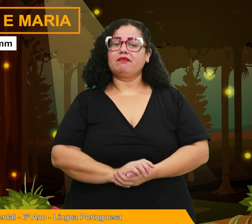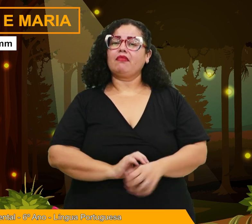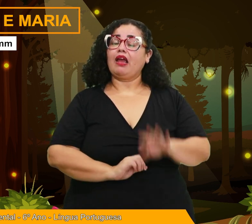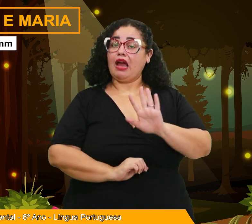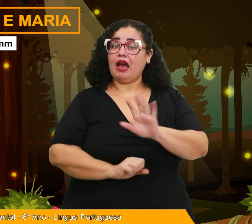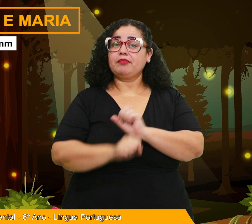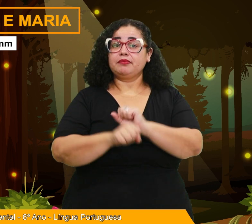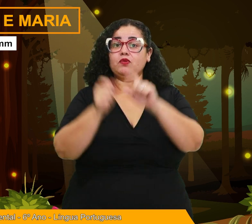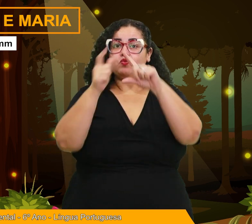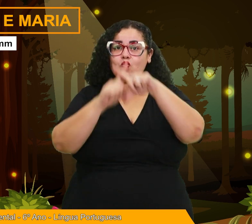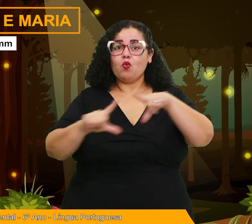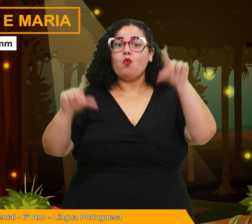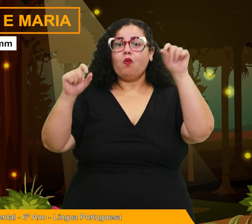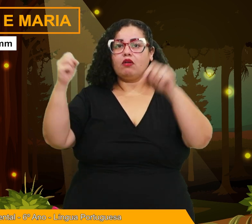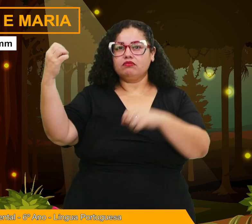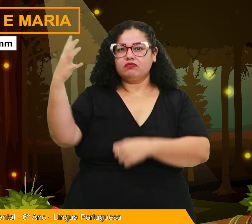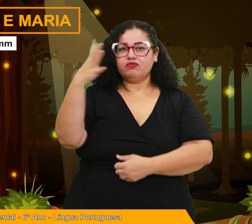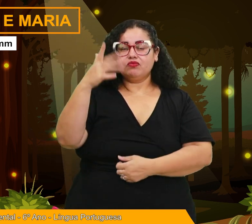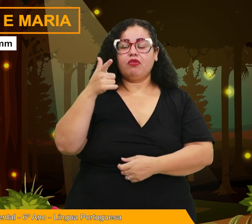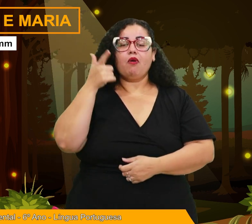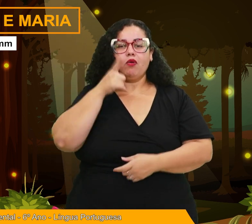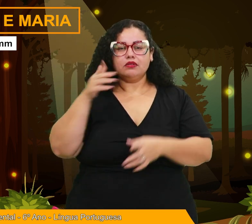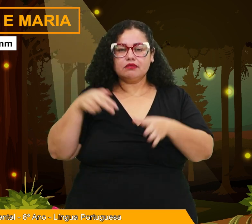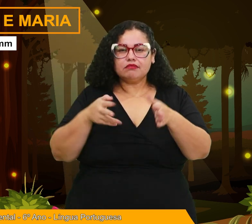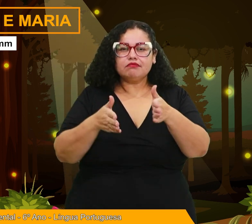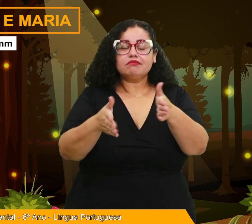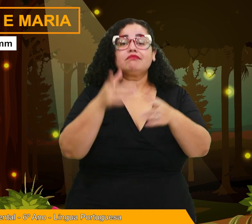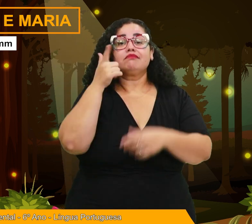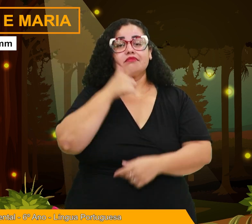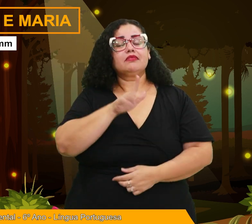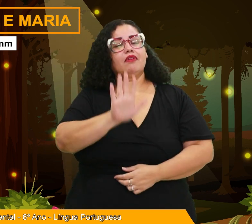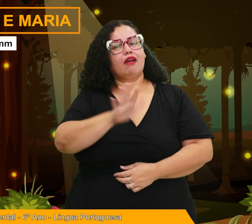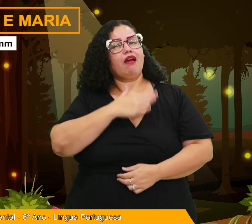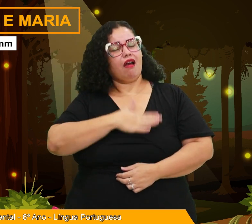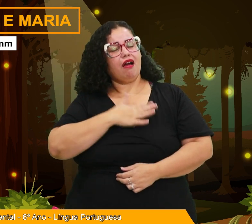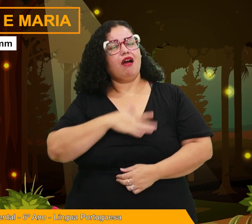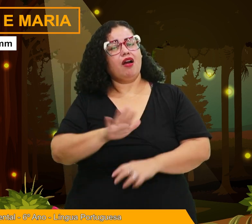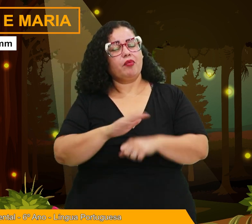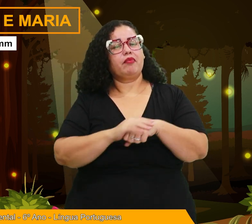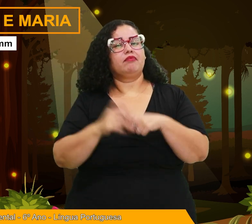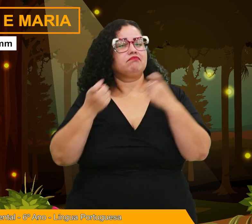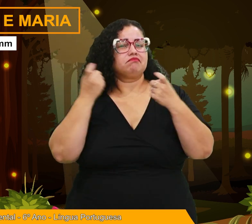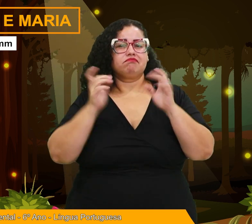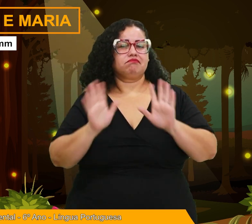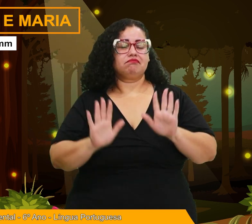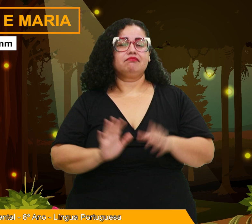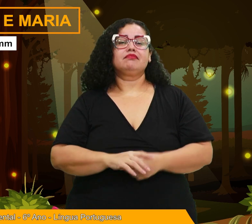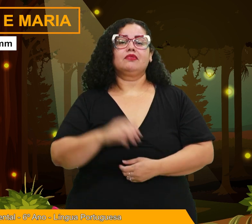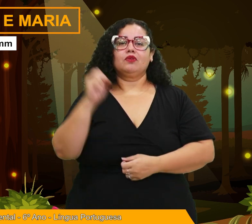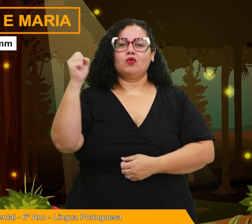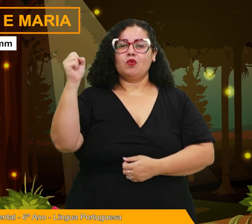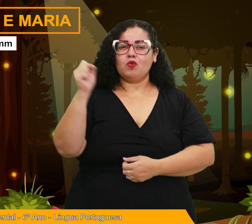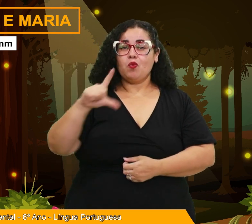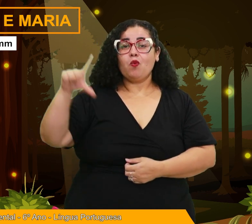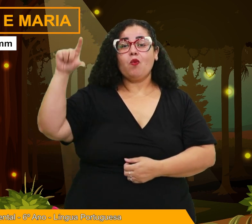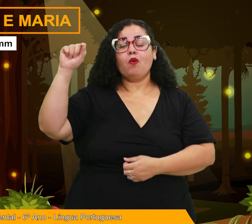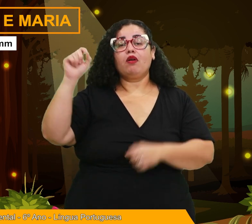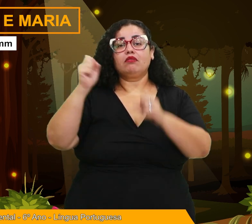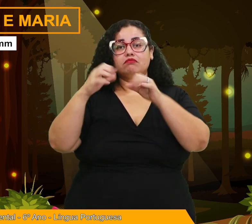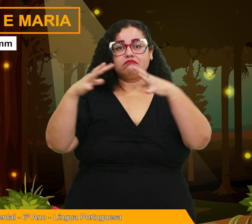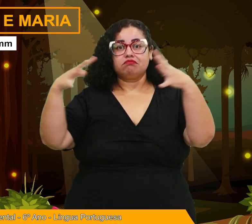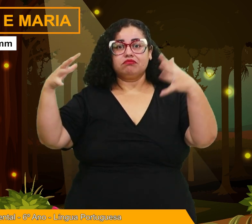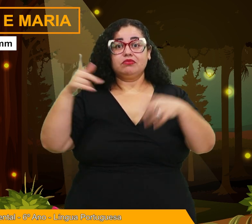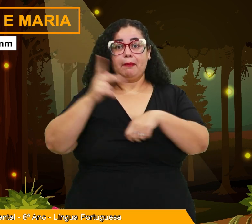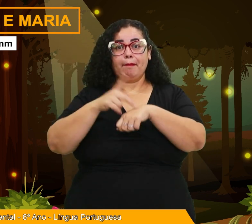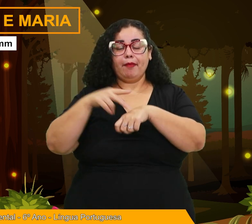que apareça a lua no céu e acharemos o caminho de casa, consolou-a o irmão. Quando a lua apareceu, as pedrinhas que João